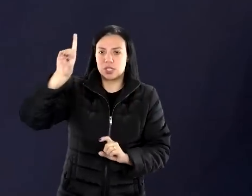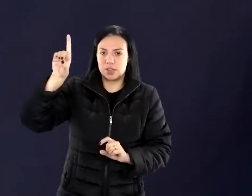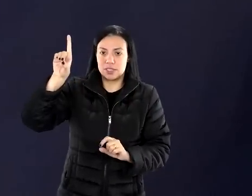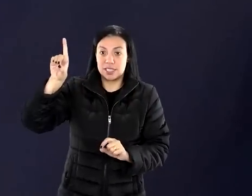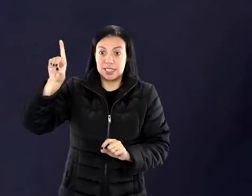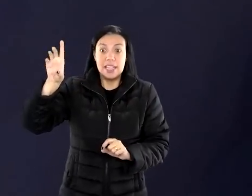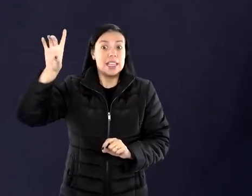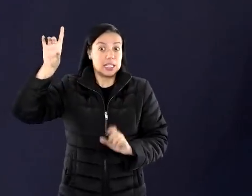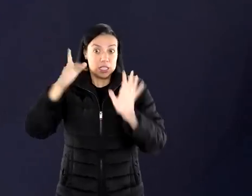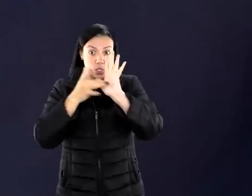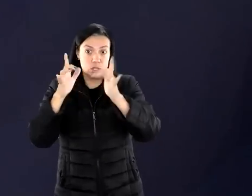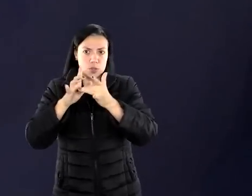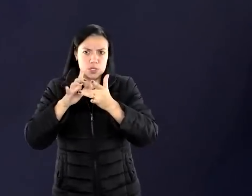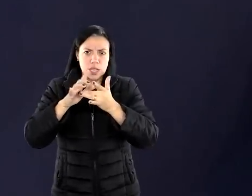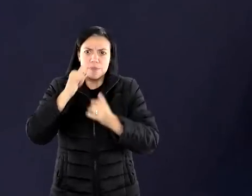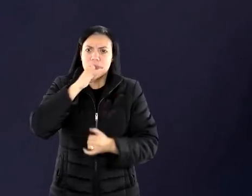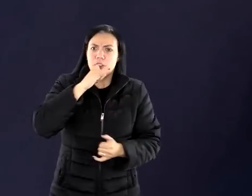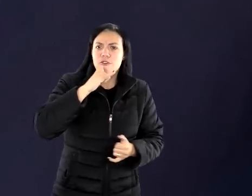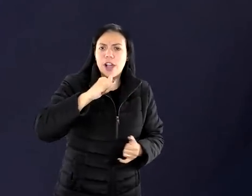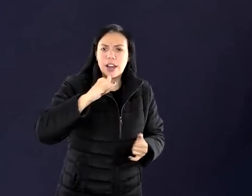bem-aventurado.